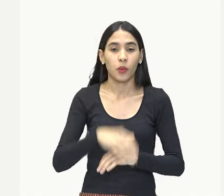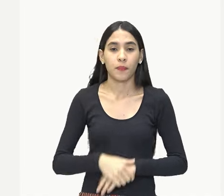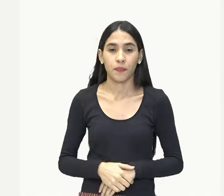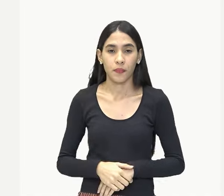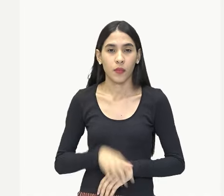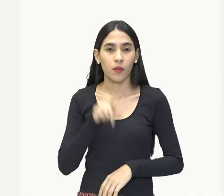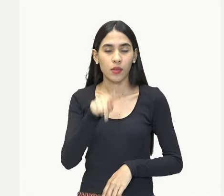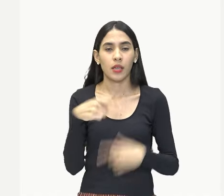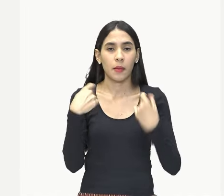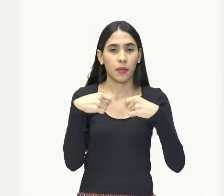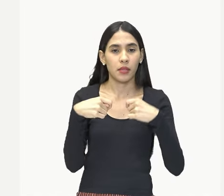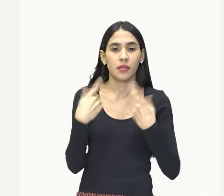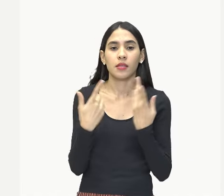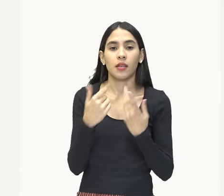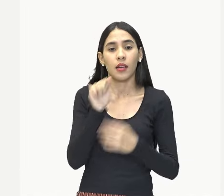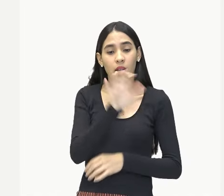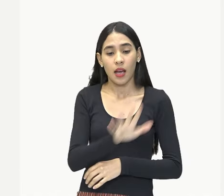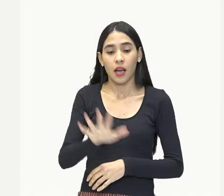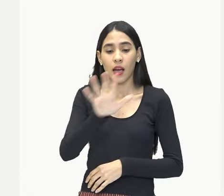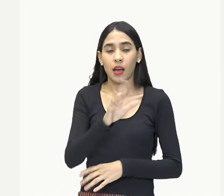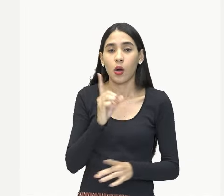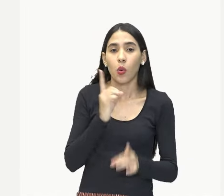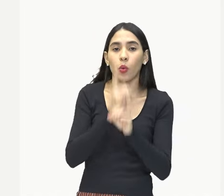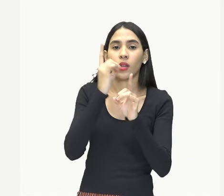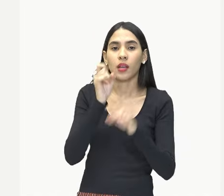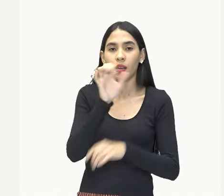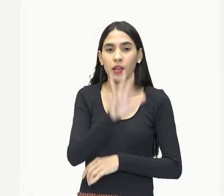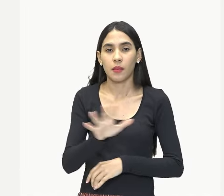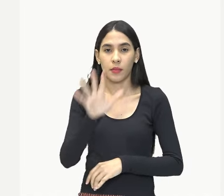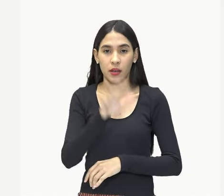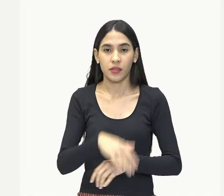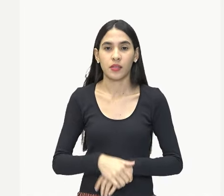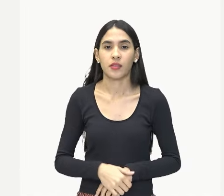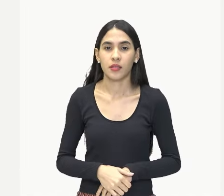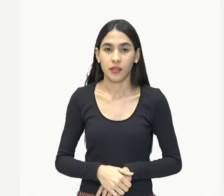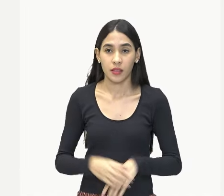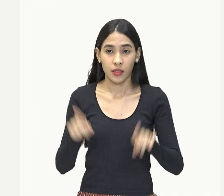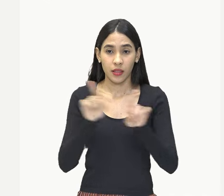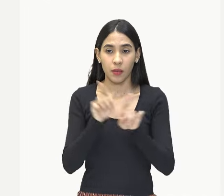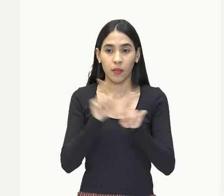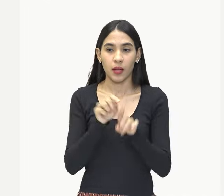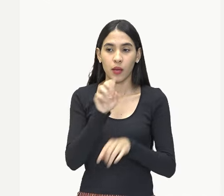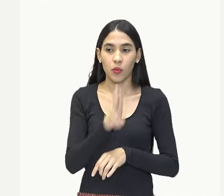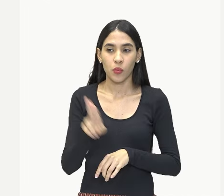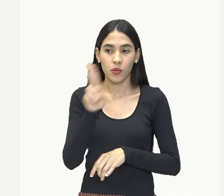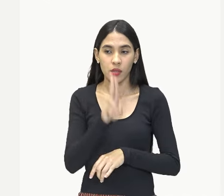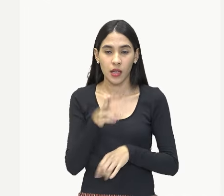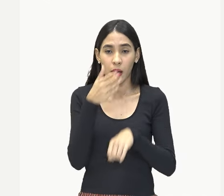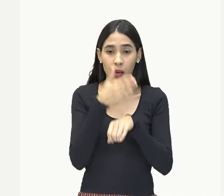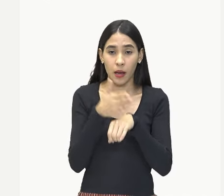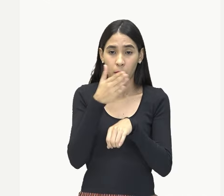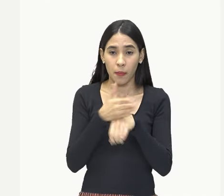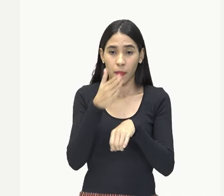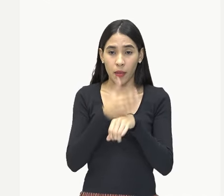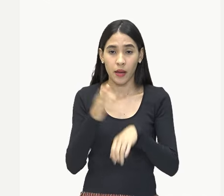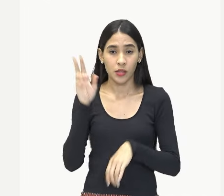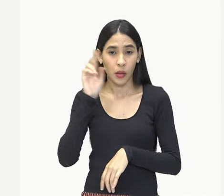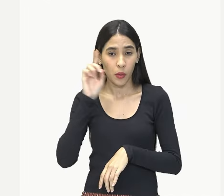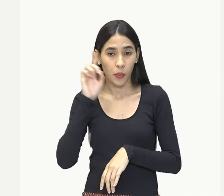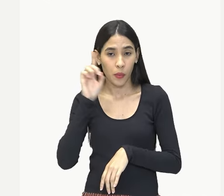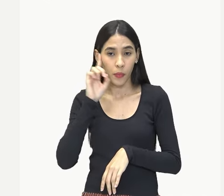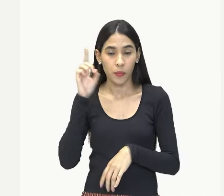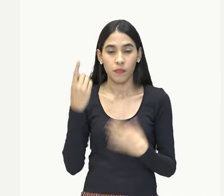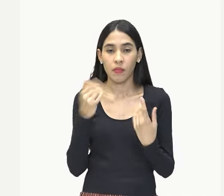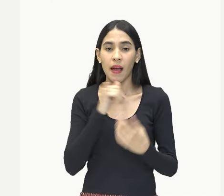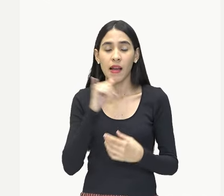você determinar a área dessa figura, e fazendo a aplicação aí no cotidiano, né? No plantio